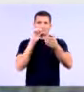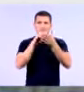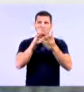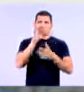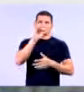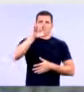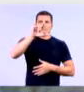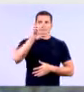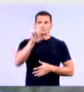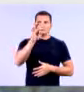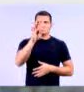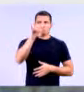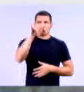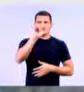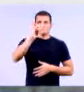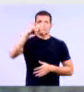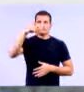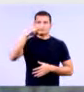file type,